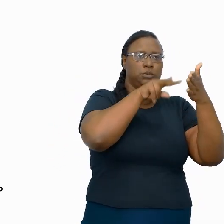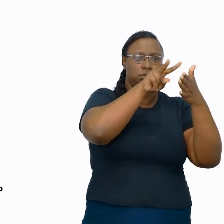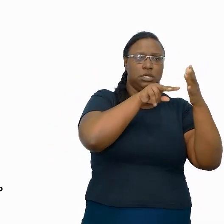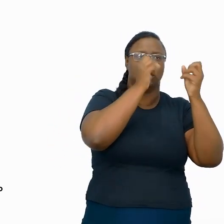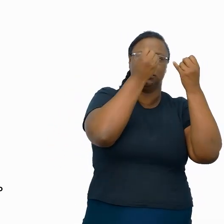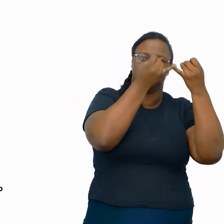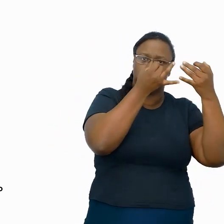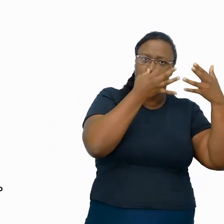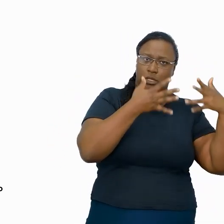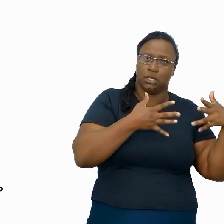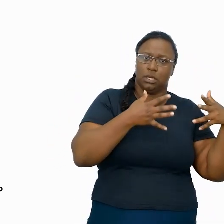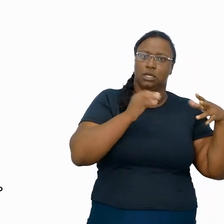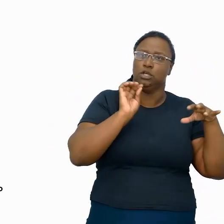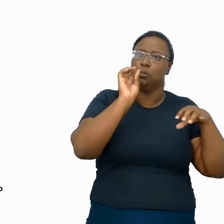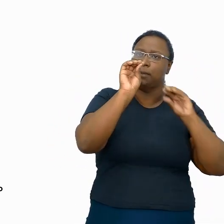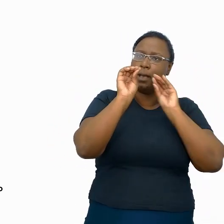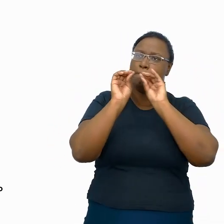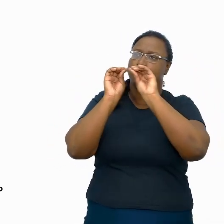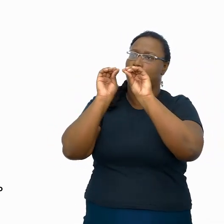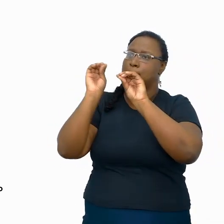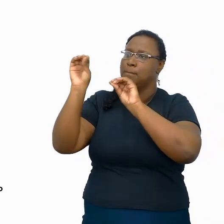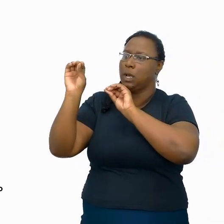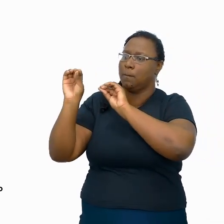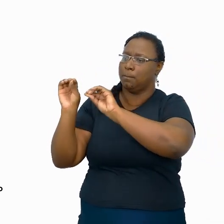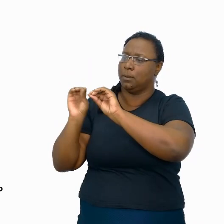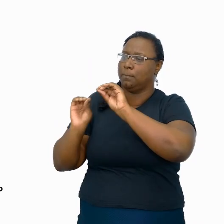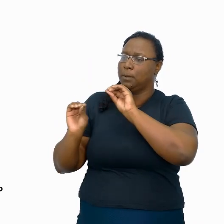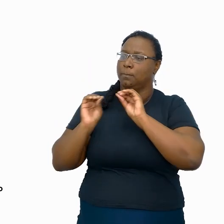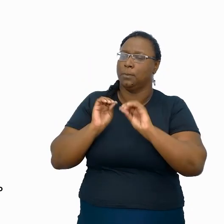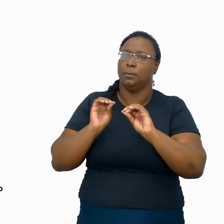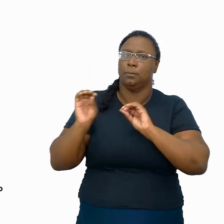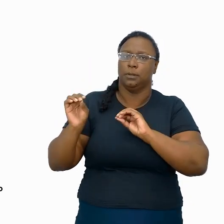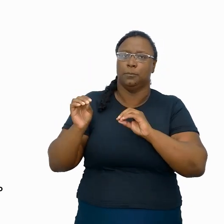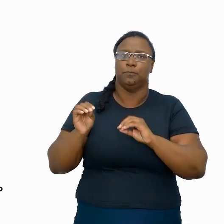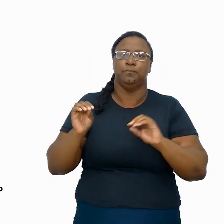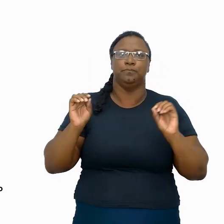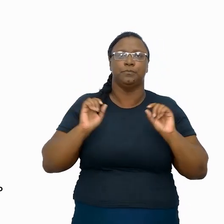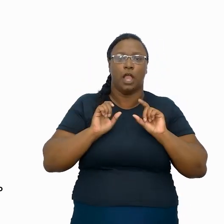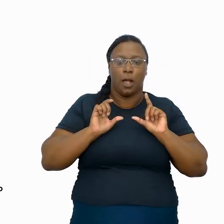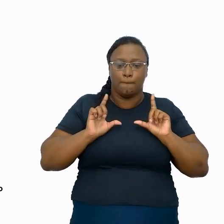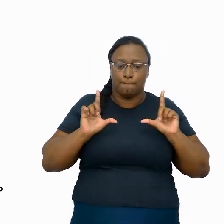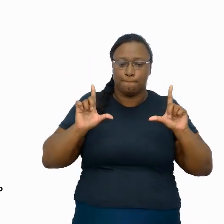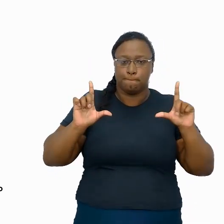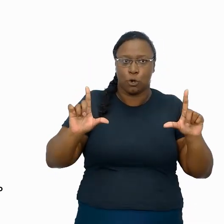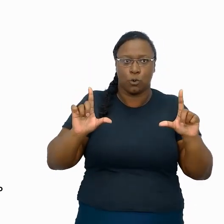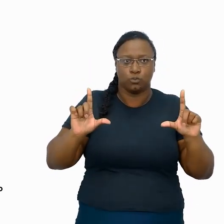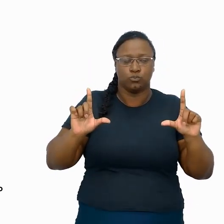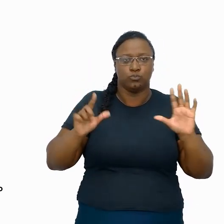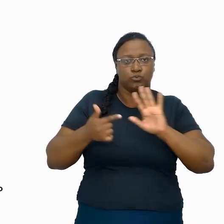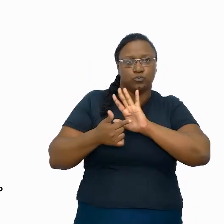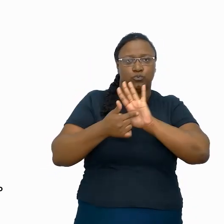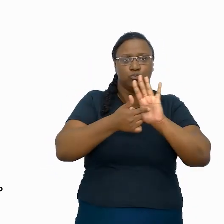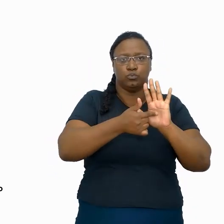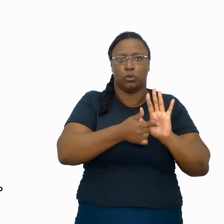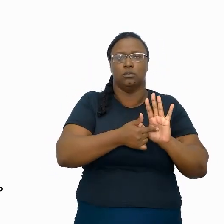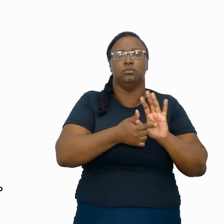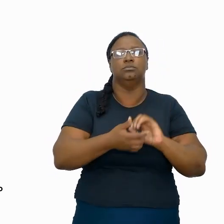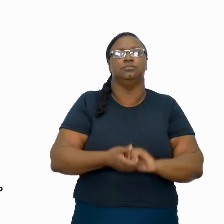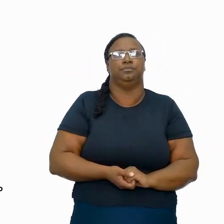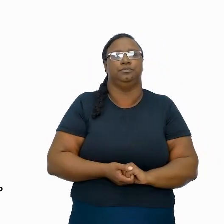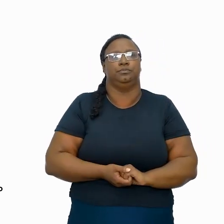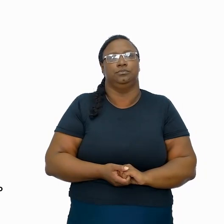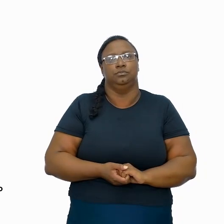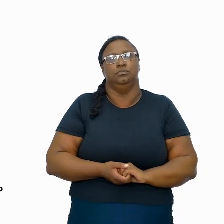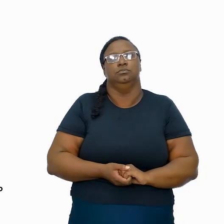alguns itens, né, obrigatórios ali dentro e um layout, né, um modelo aí, né, a